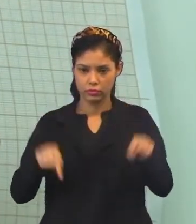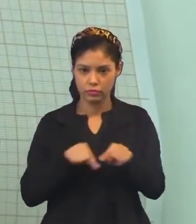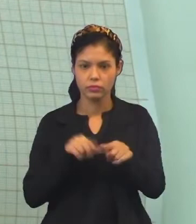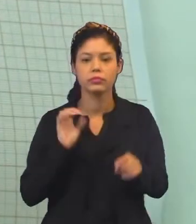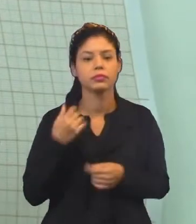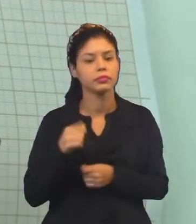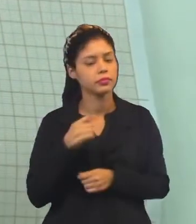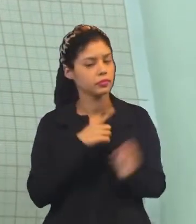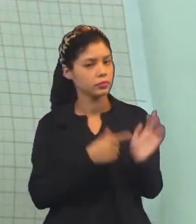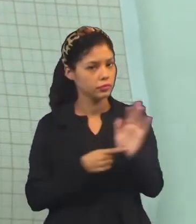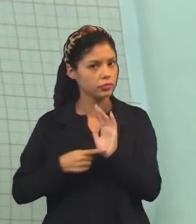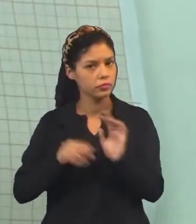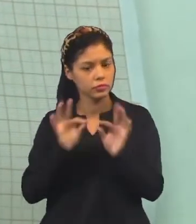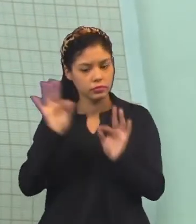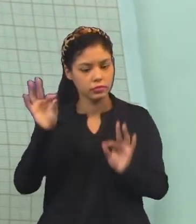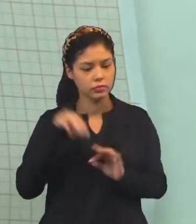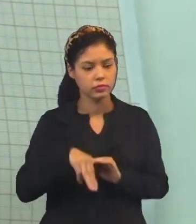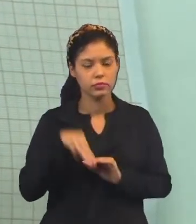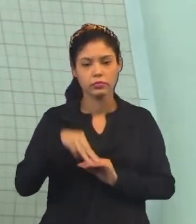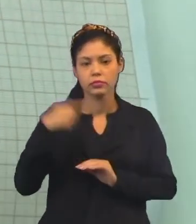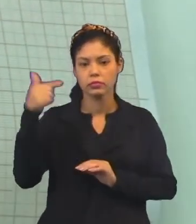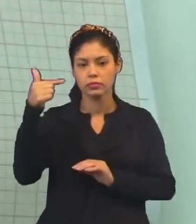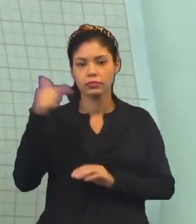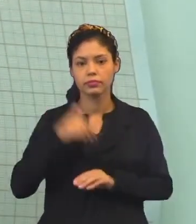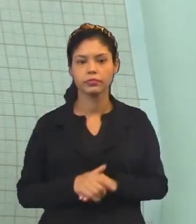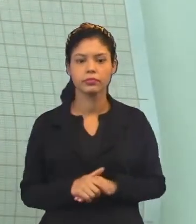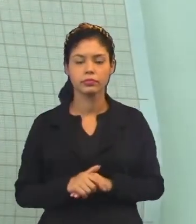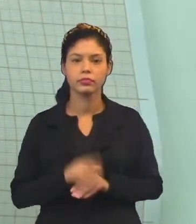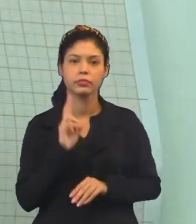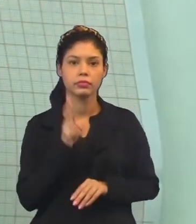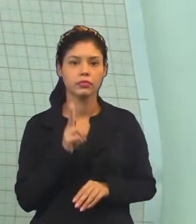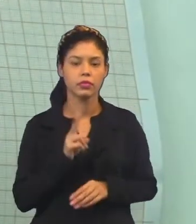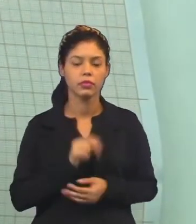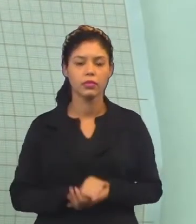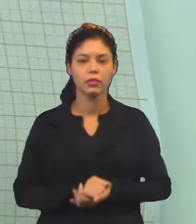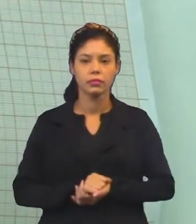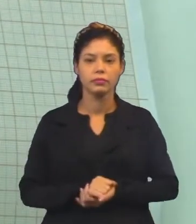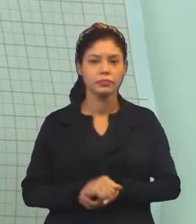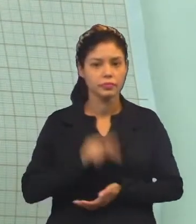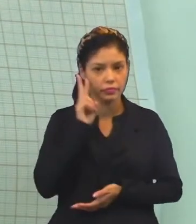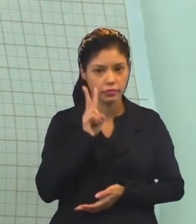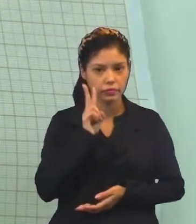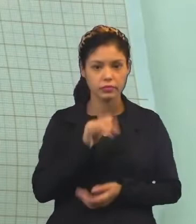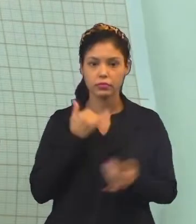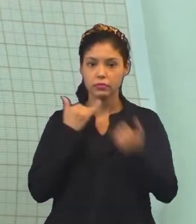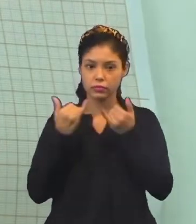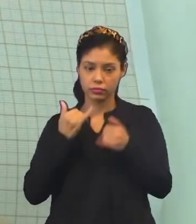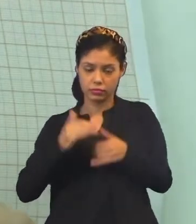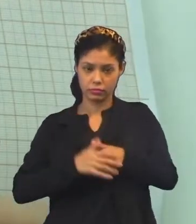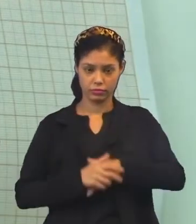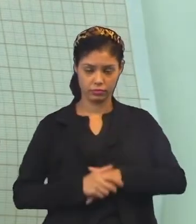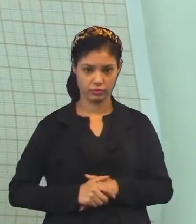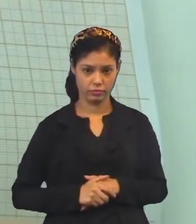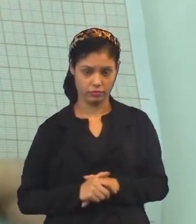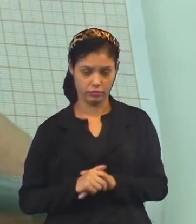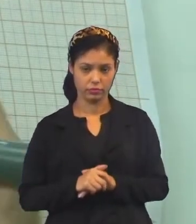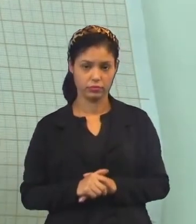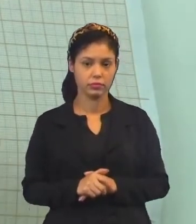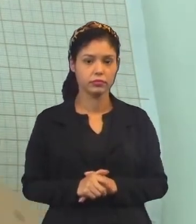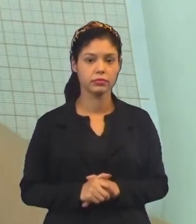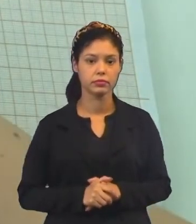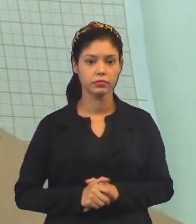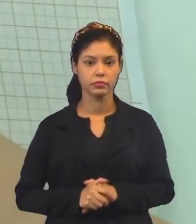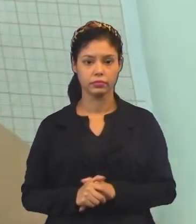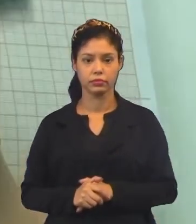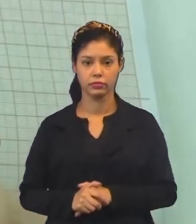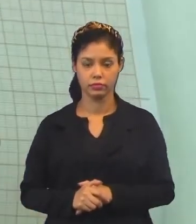nós estamos referindo a metros quadrados, porque cada lado contém a mesma metragem. Só lembrando dessa informação. Então, vamos aqui